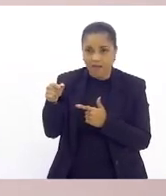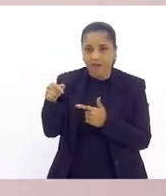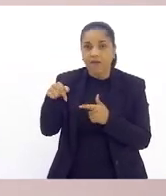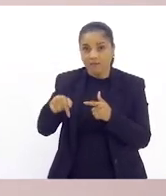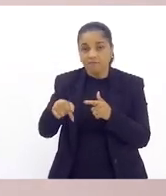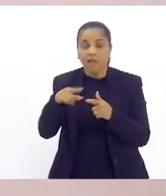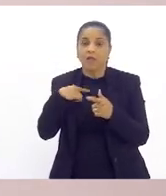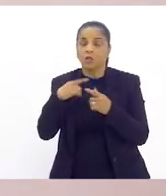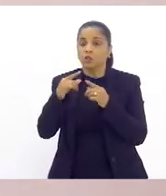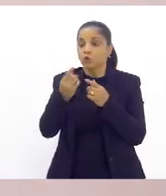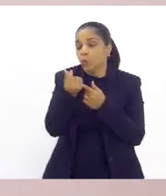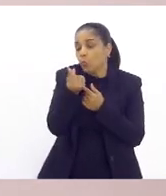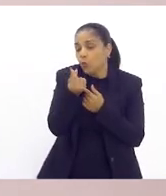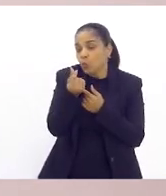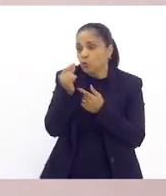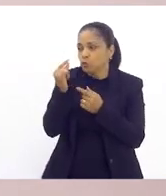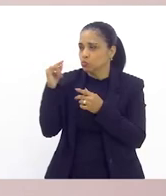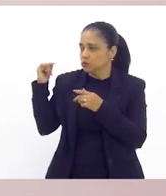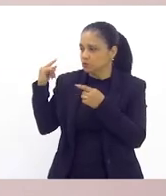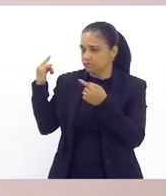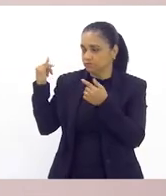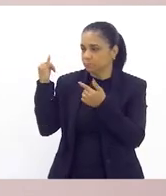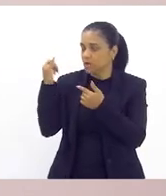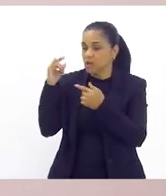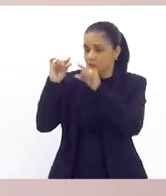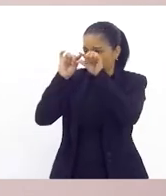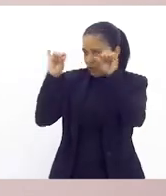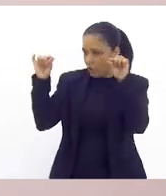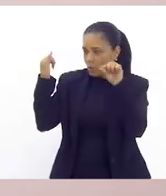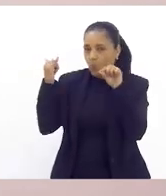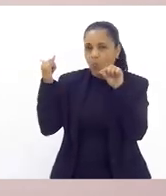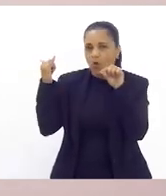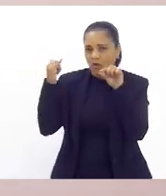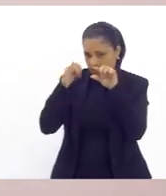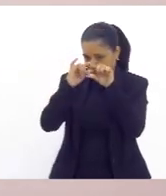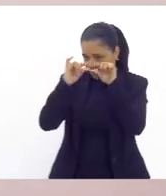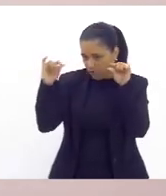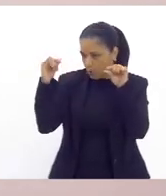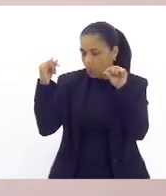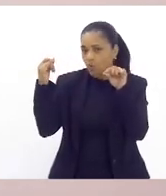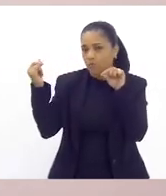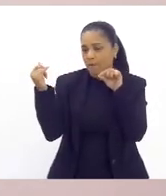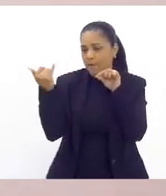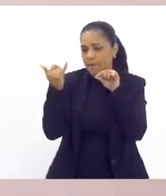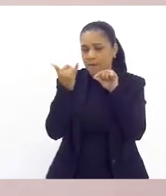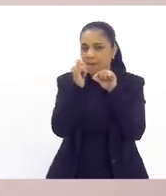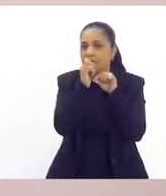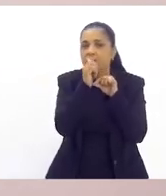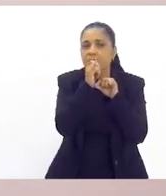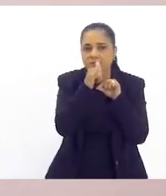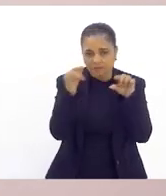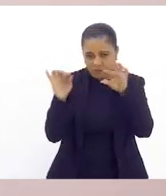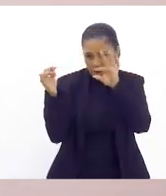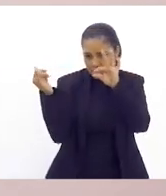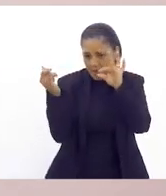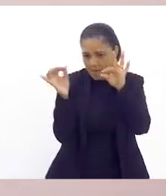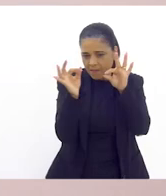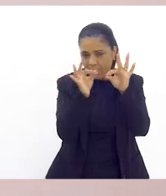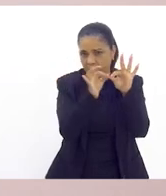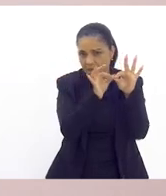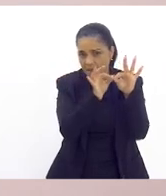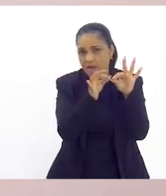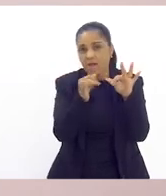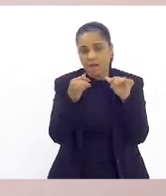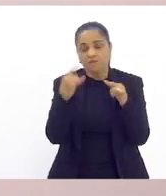na conta de energia não fica com a light a light cobra e Repassa não fica com esse custo Então hoje isso